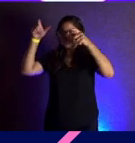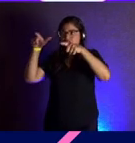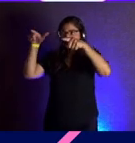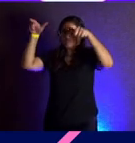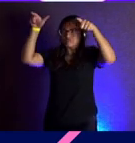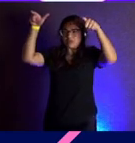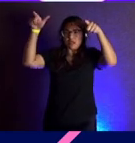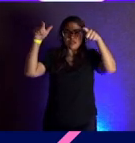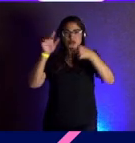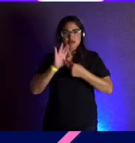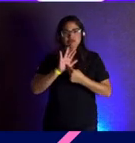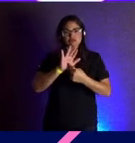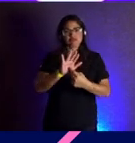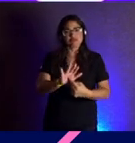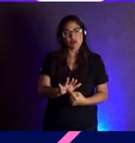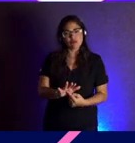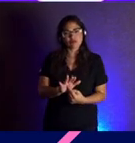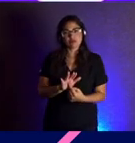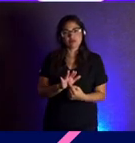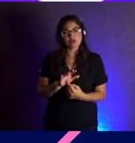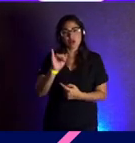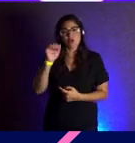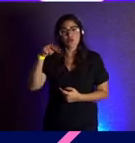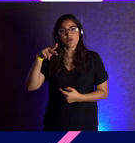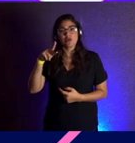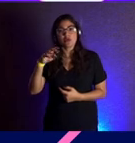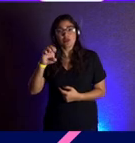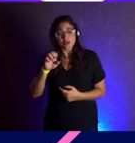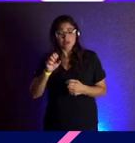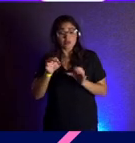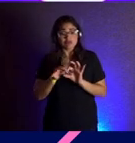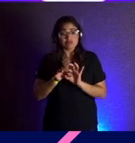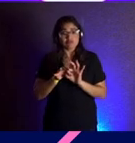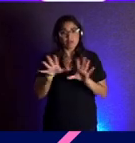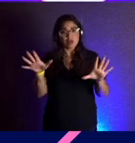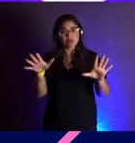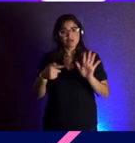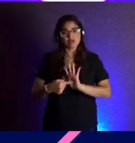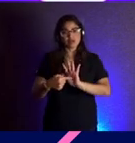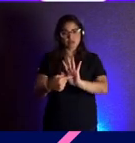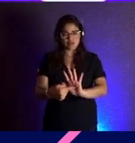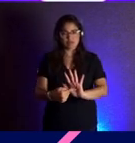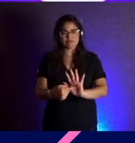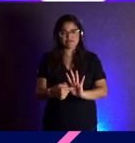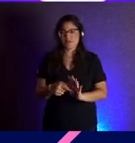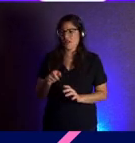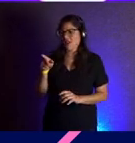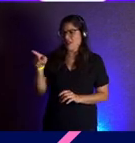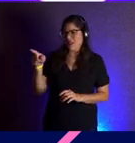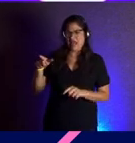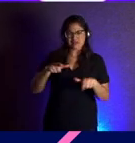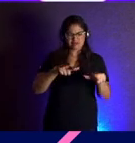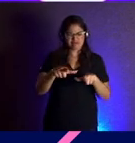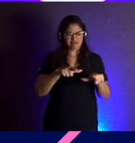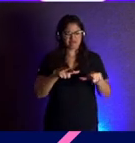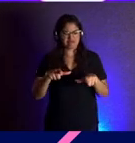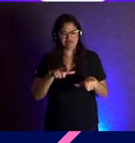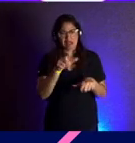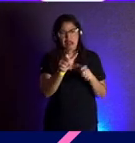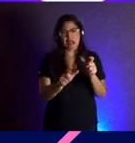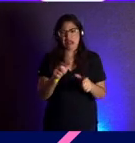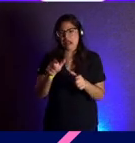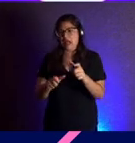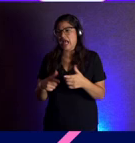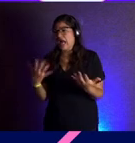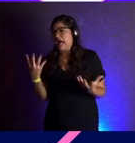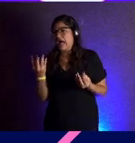o INPE vai disponibilizar. Simplesmente abriu. O pessoal do SGS ficou doido, e no